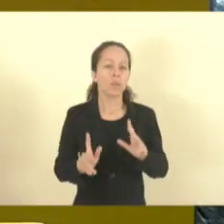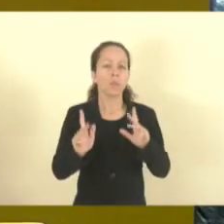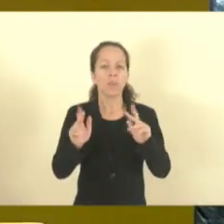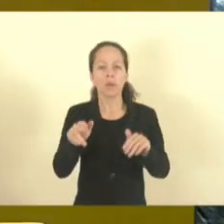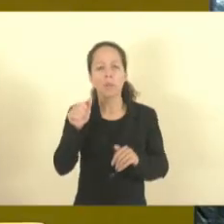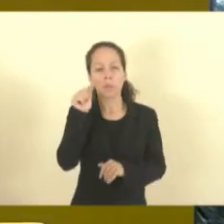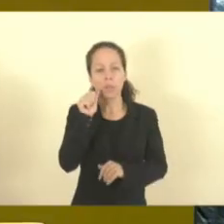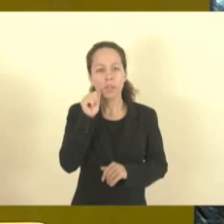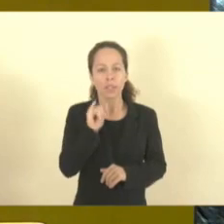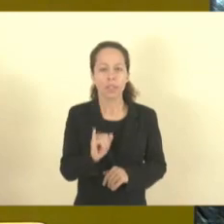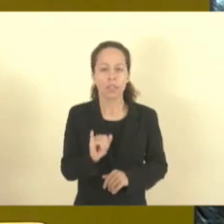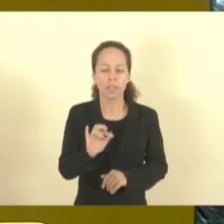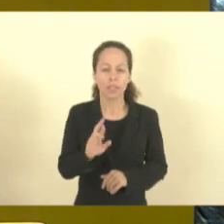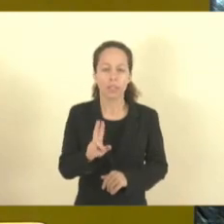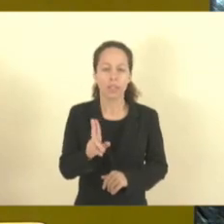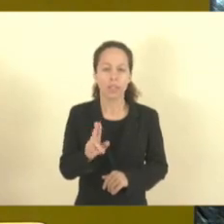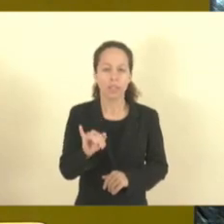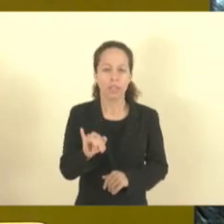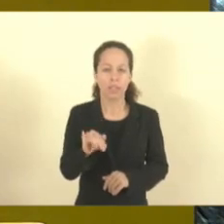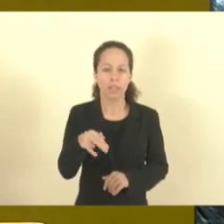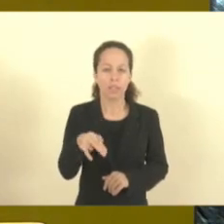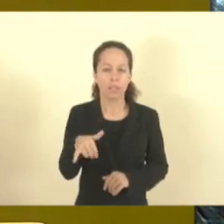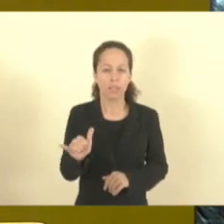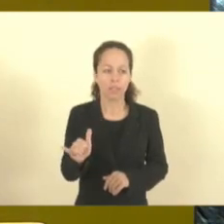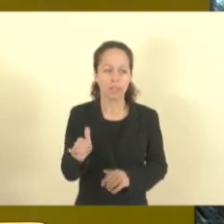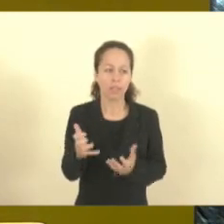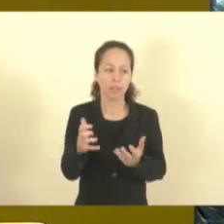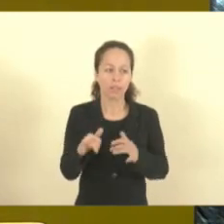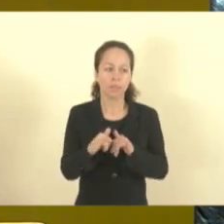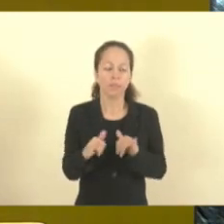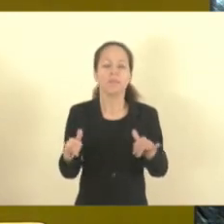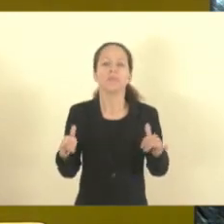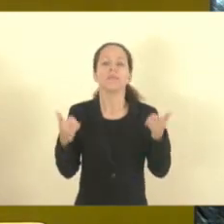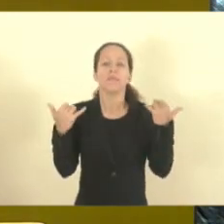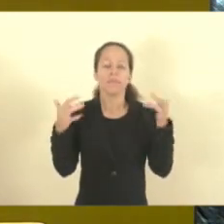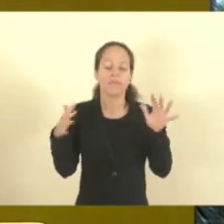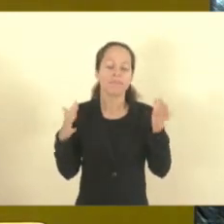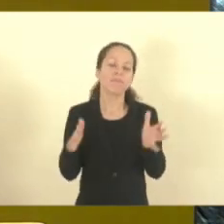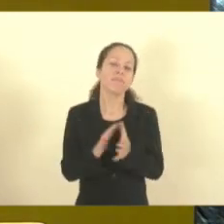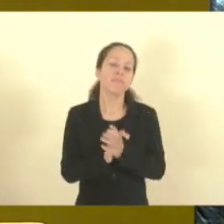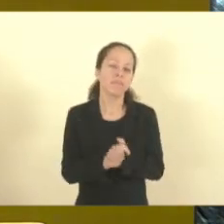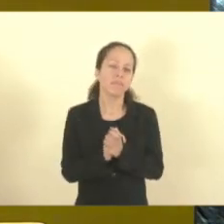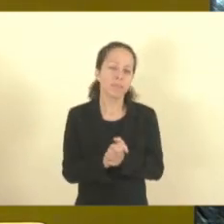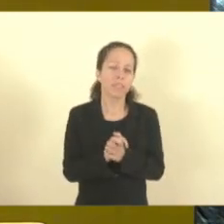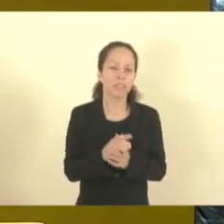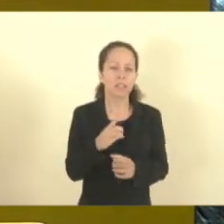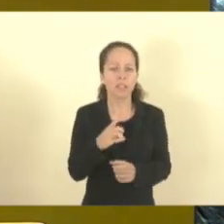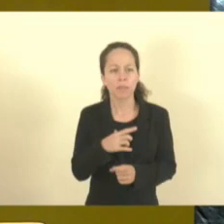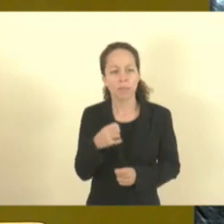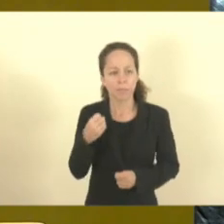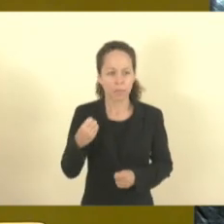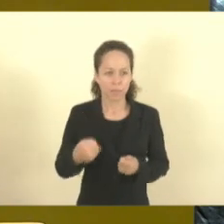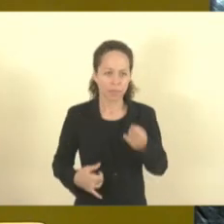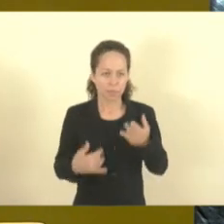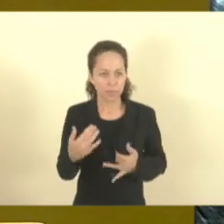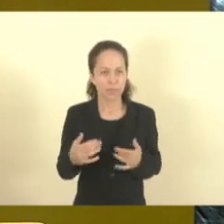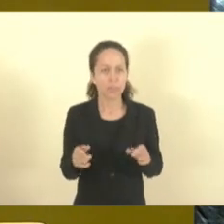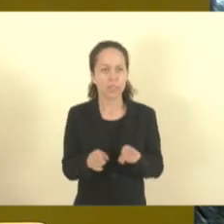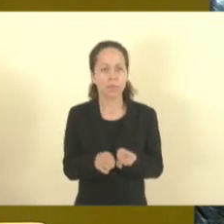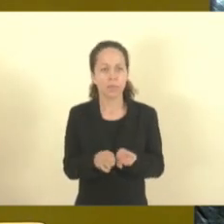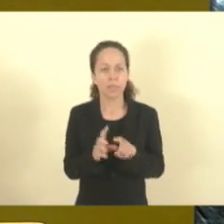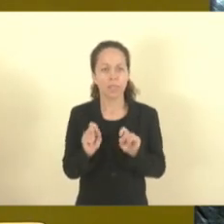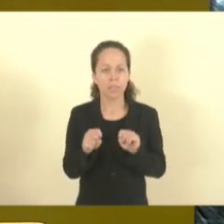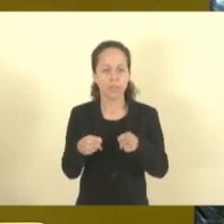também registrar, primeiro, deputada Janete, parabenizar por toda a explicação e por fazer essa defesa de